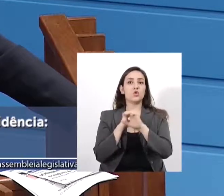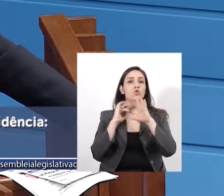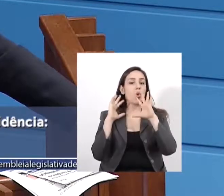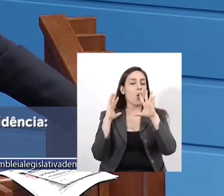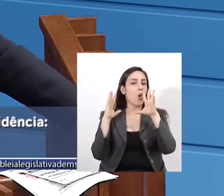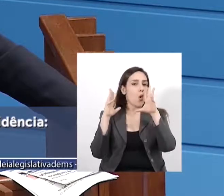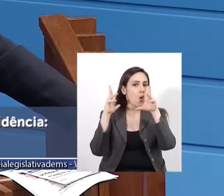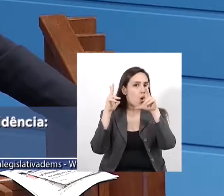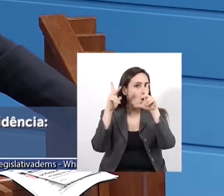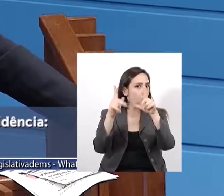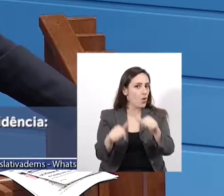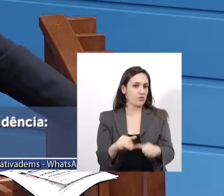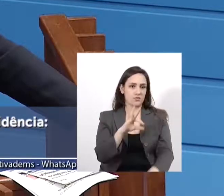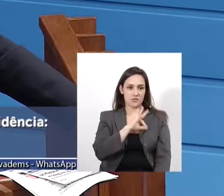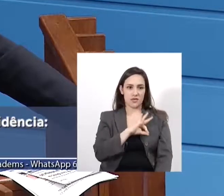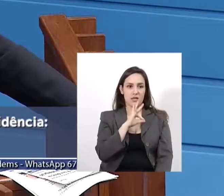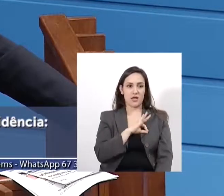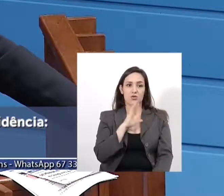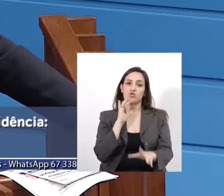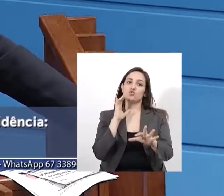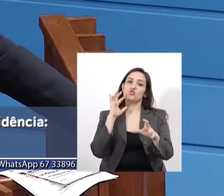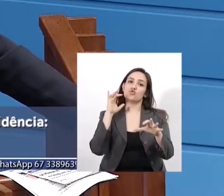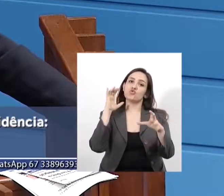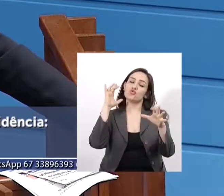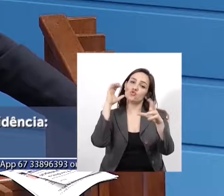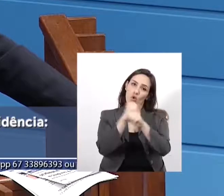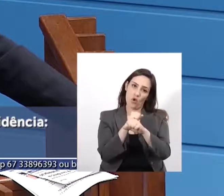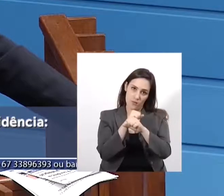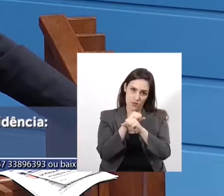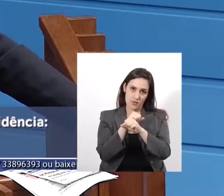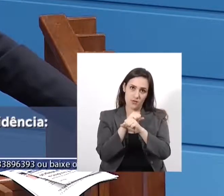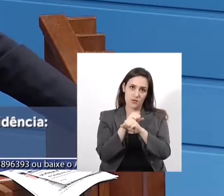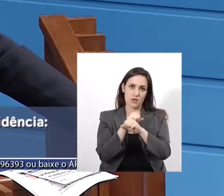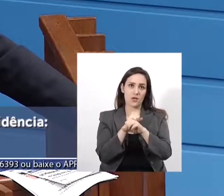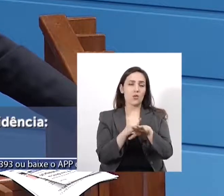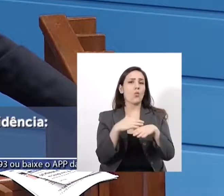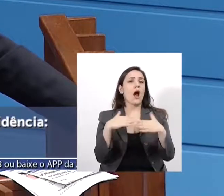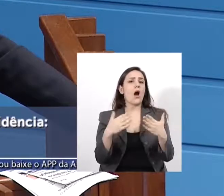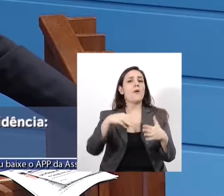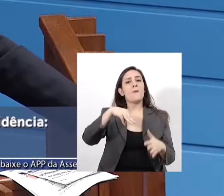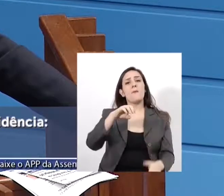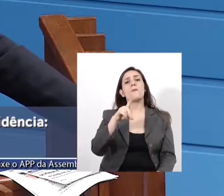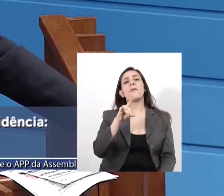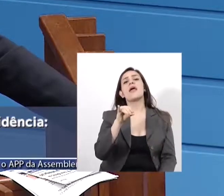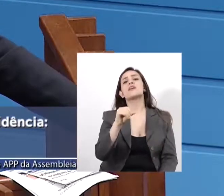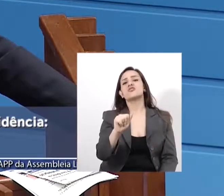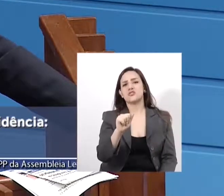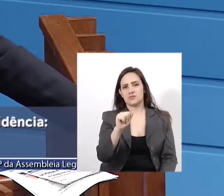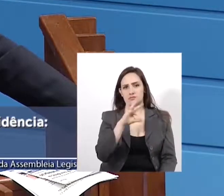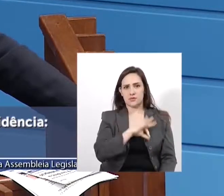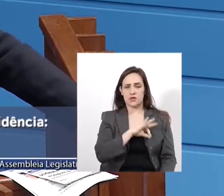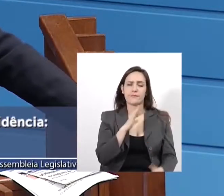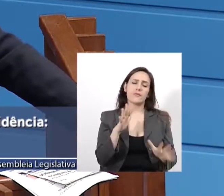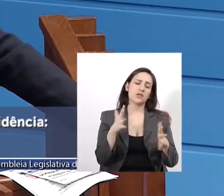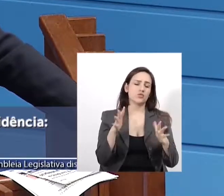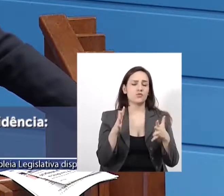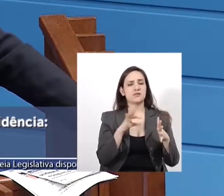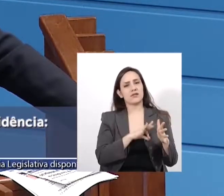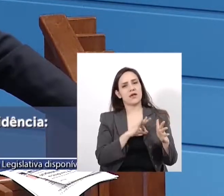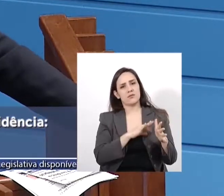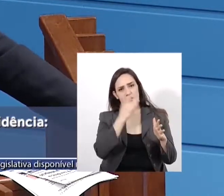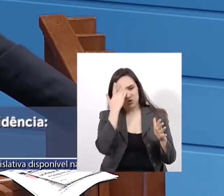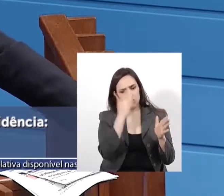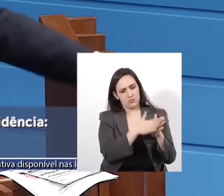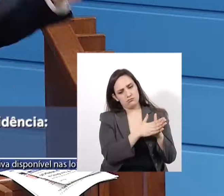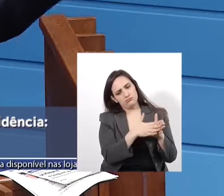100% dos salários recebidos, né? E então isso vai significar, na